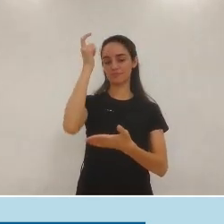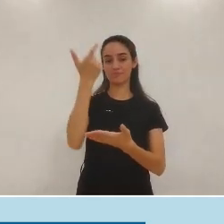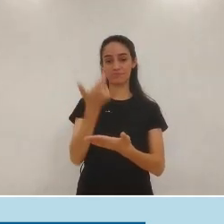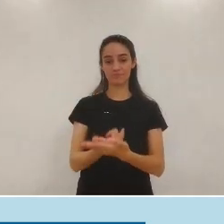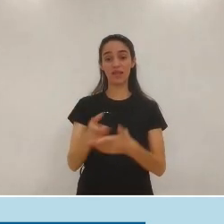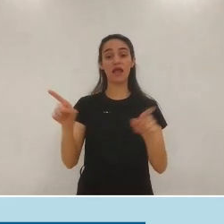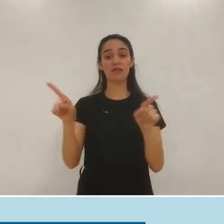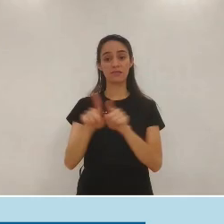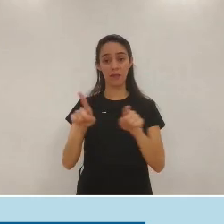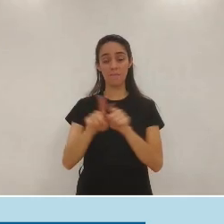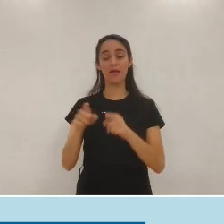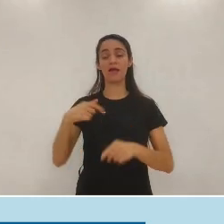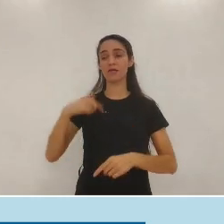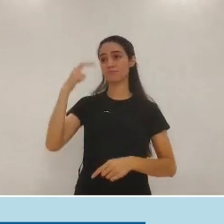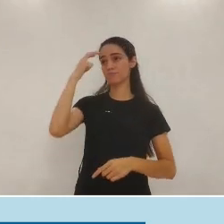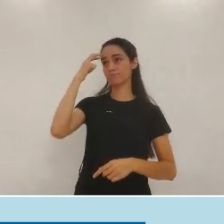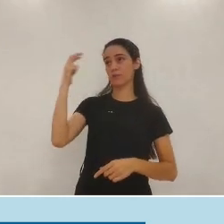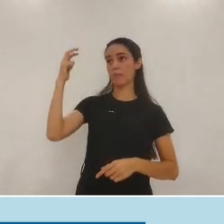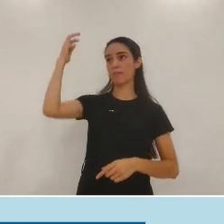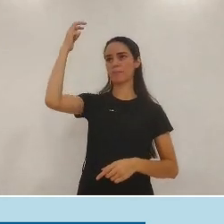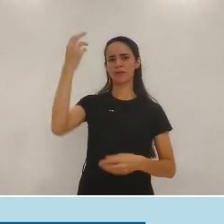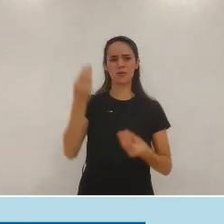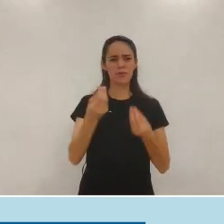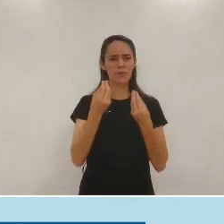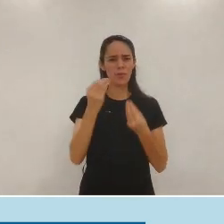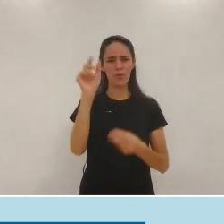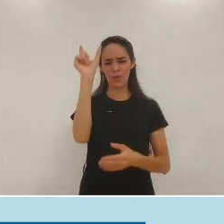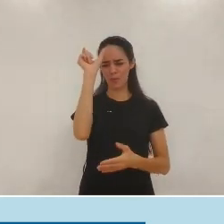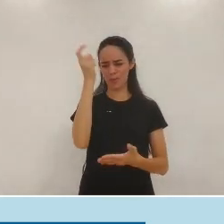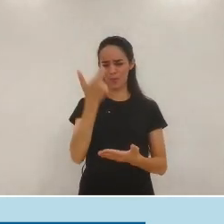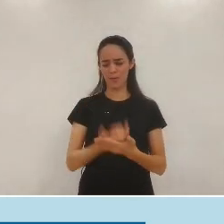habilidades. Como uma pessoa